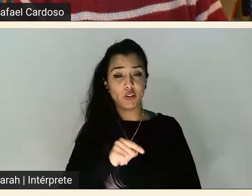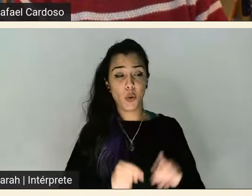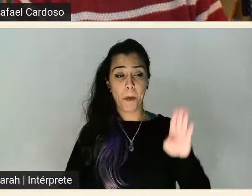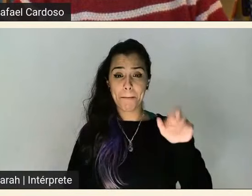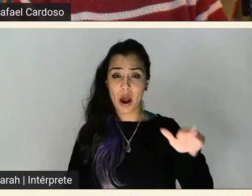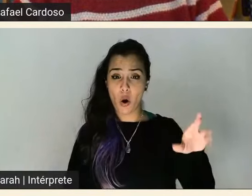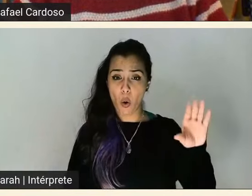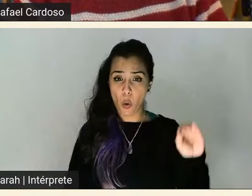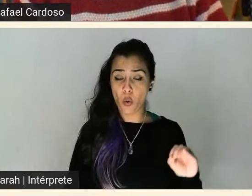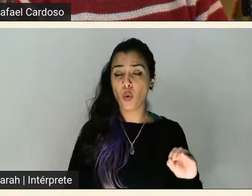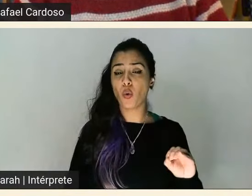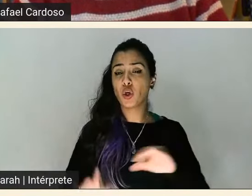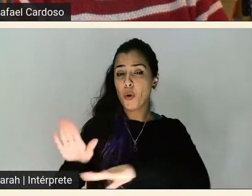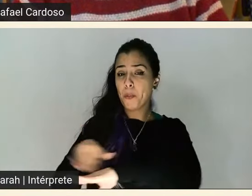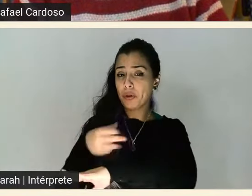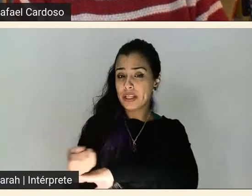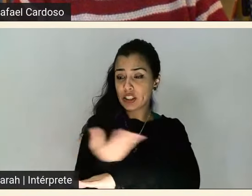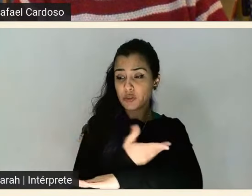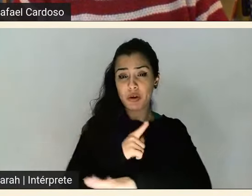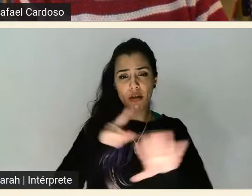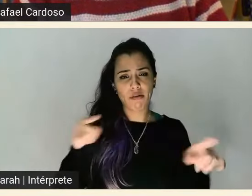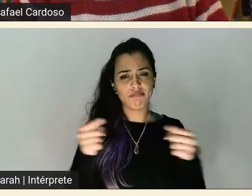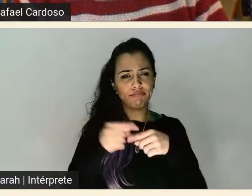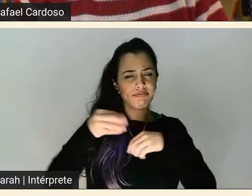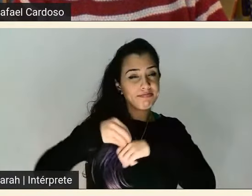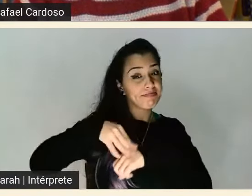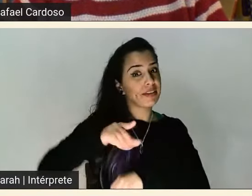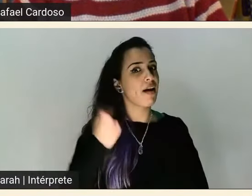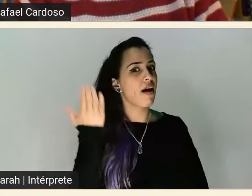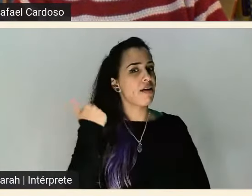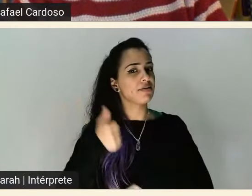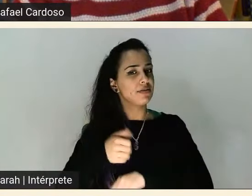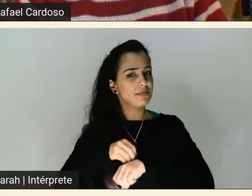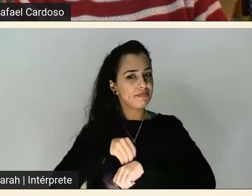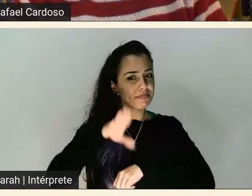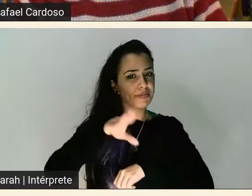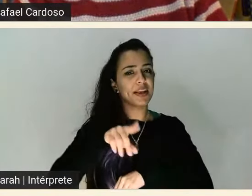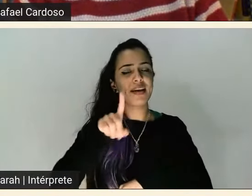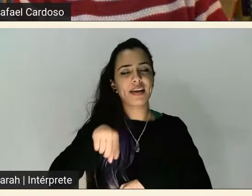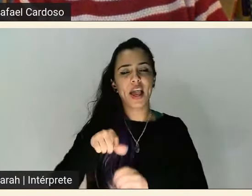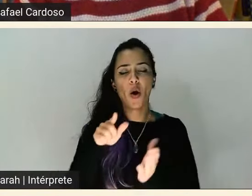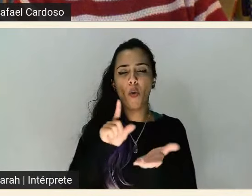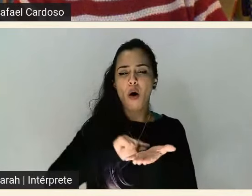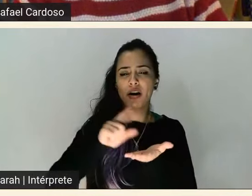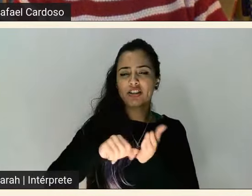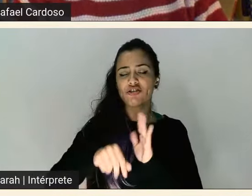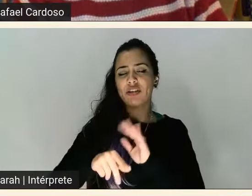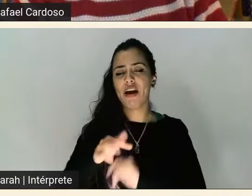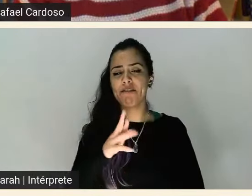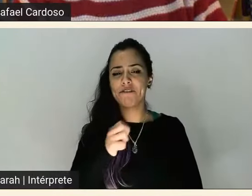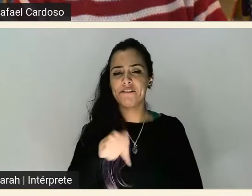modernismo, tem uma pista maravilhosa que eu dei, que é o artigo da Fernanda Arias Peixoto,